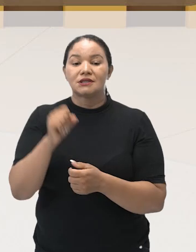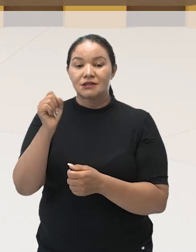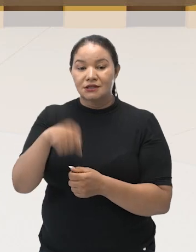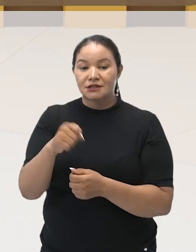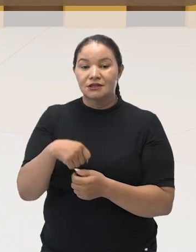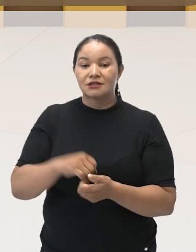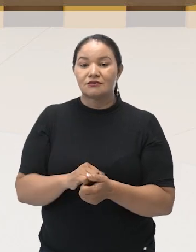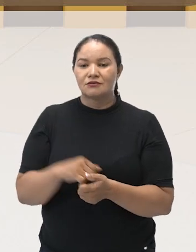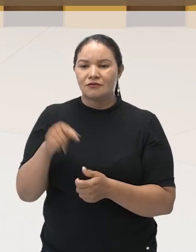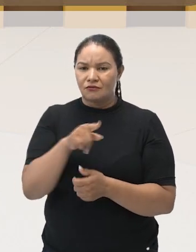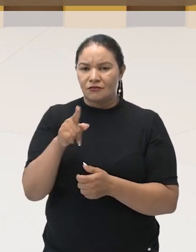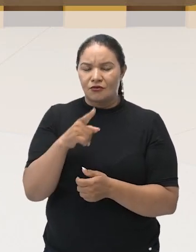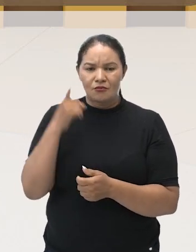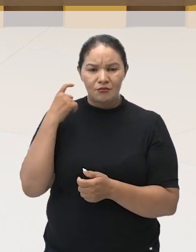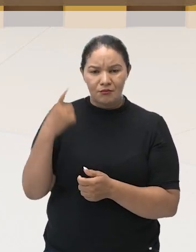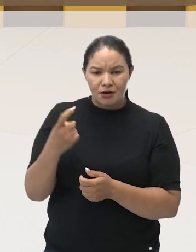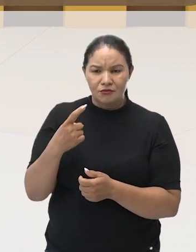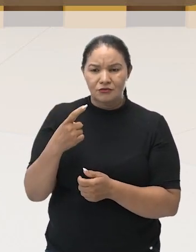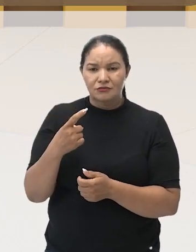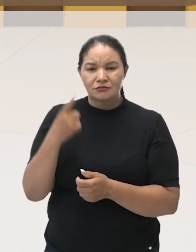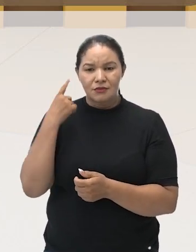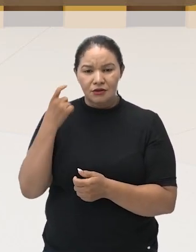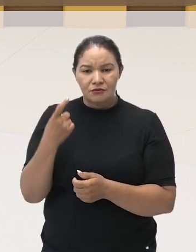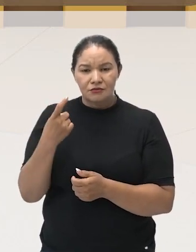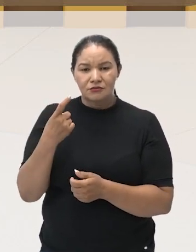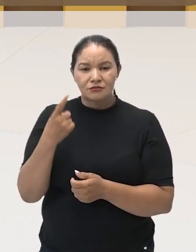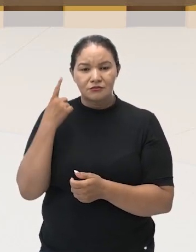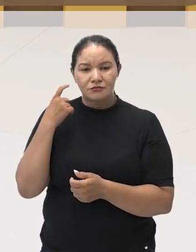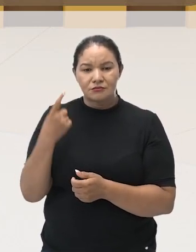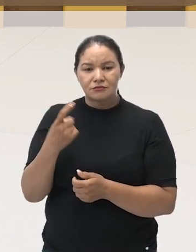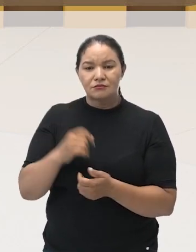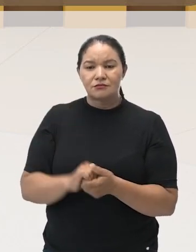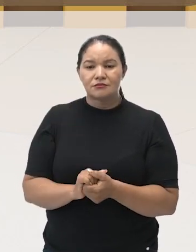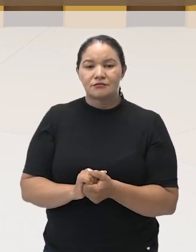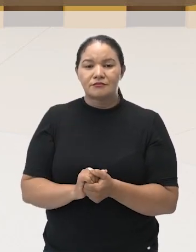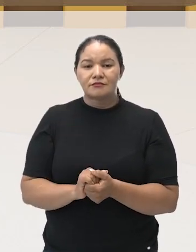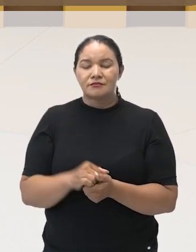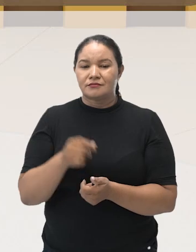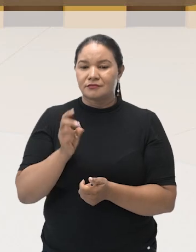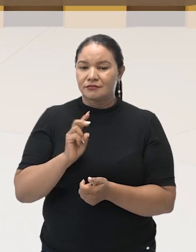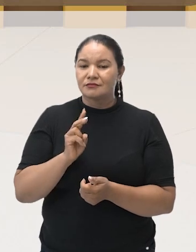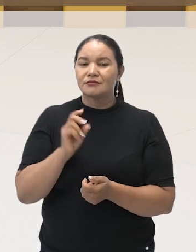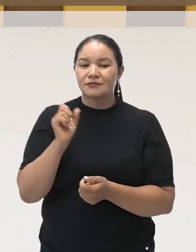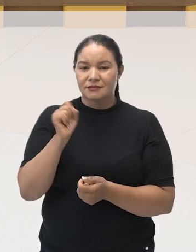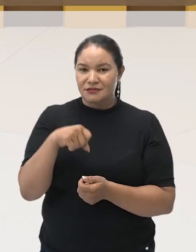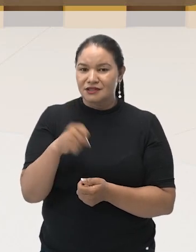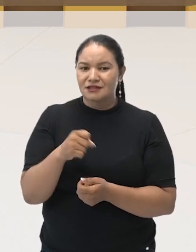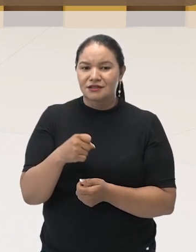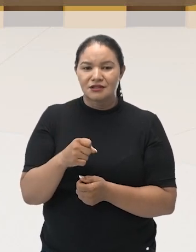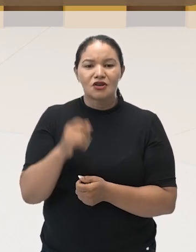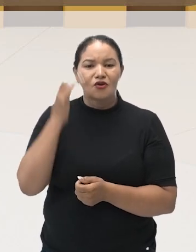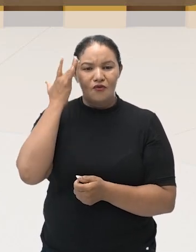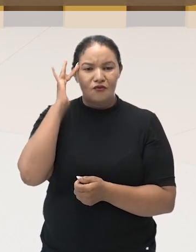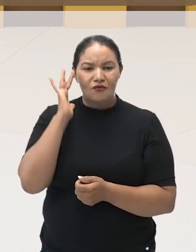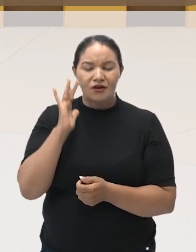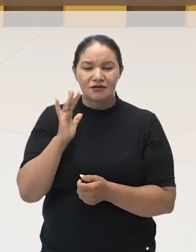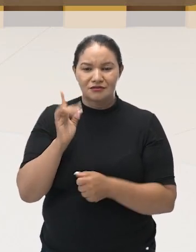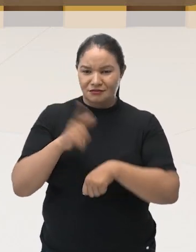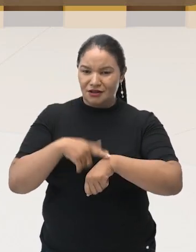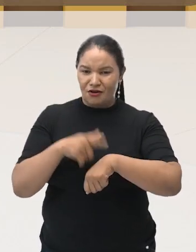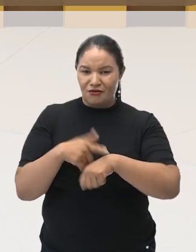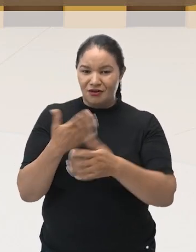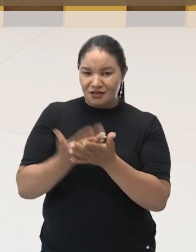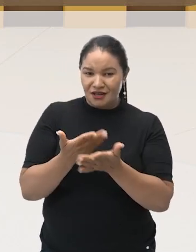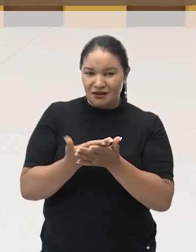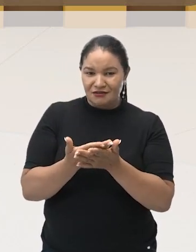Opa, você ouviu alguma coisa? Toca de novo? Eu acho que tocou, viu? Tocou alguma coisa? Eu acho que tocou alguma coisa aqui na hora da